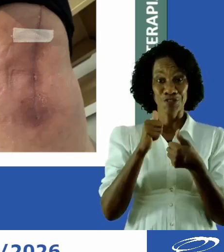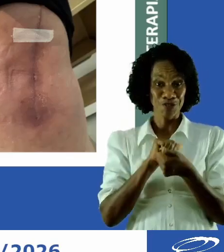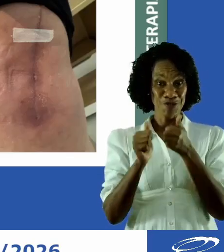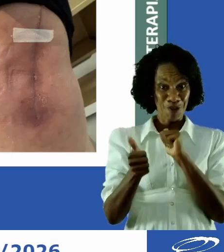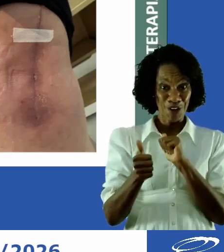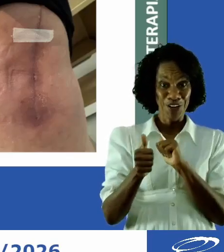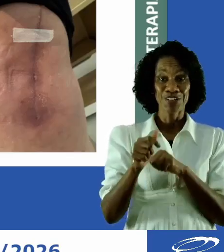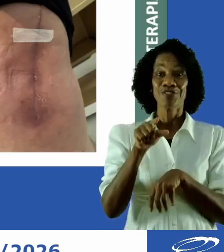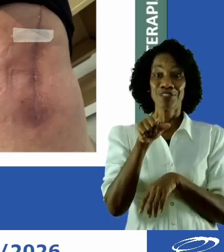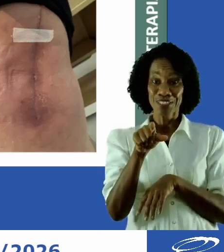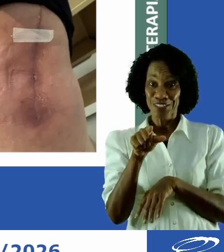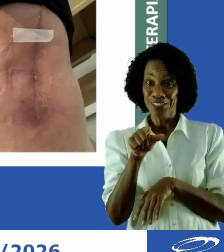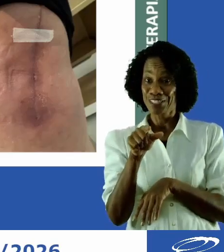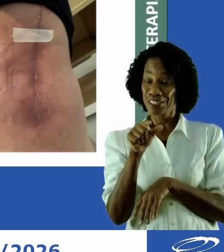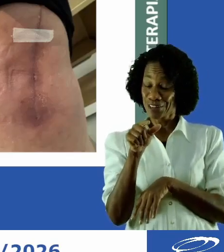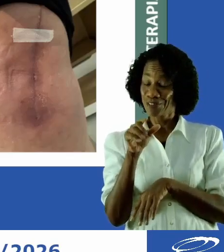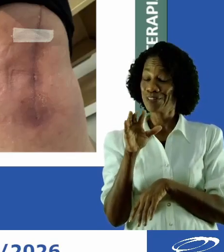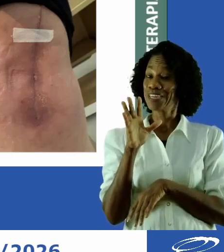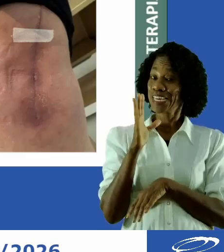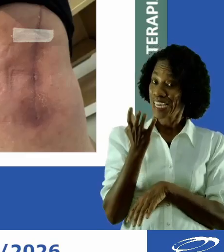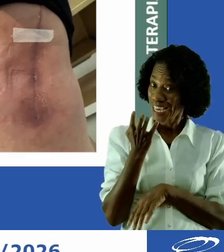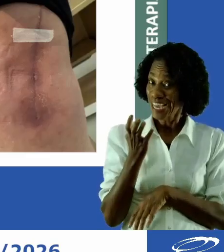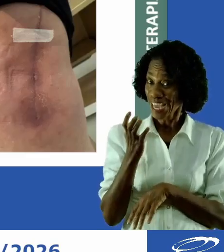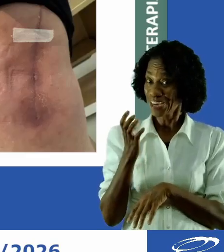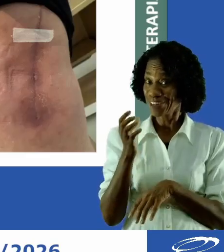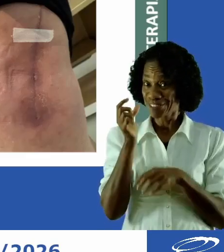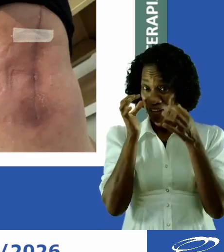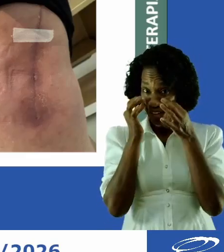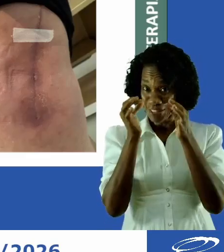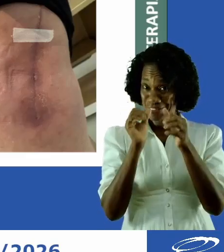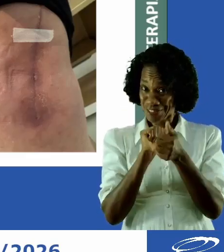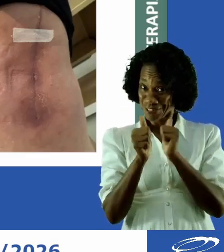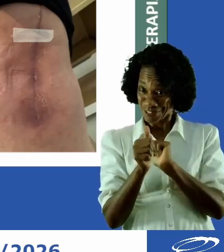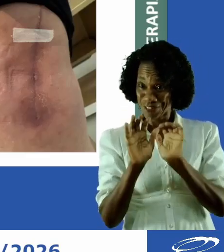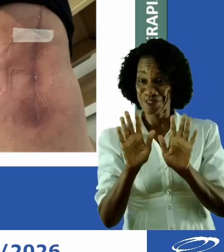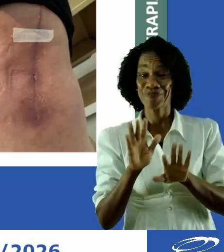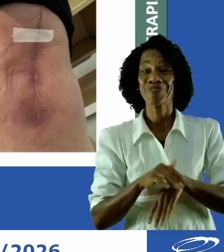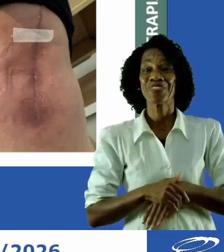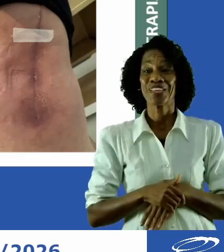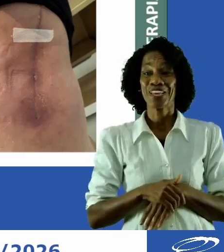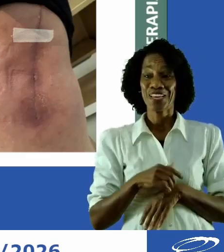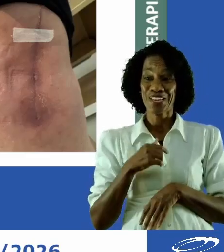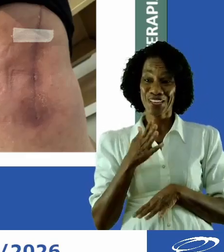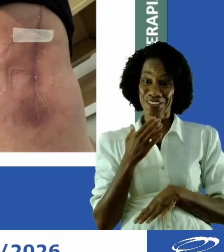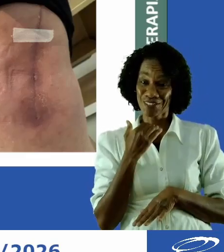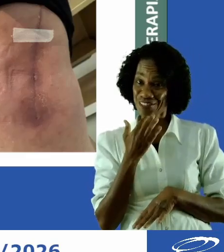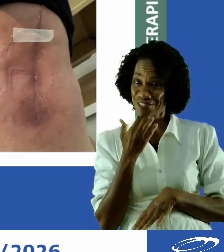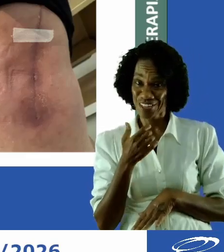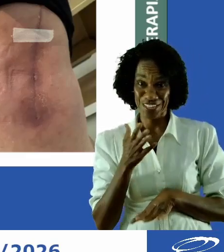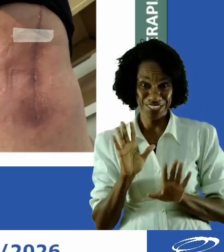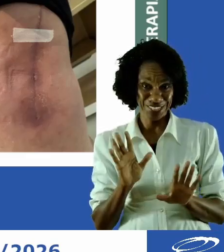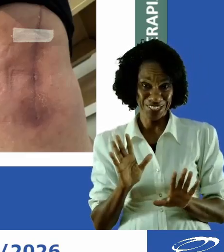que está tentando assistir o jogo, não adianta, no meu olhar, acreditar que o